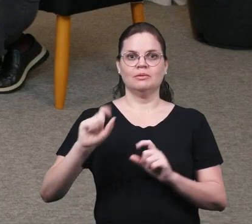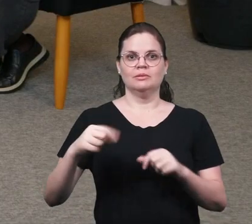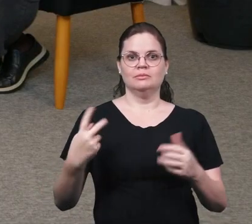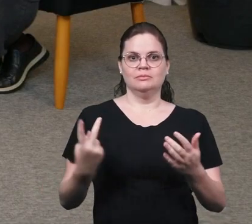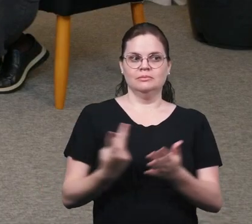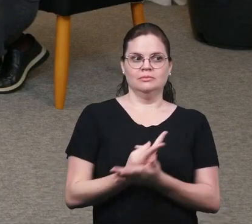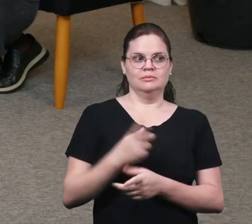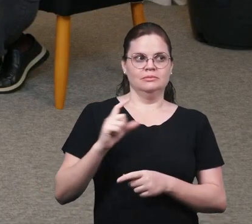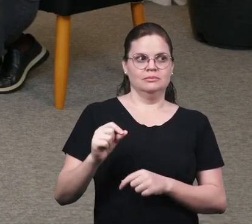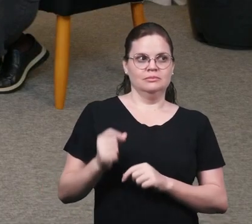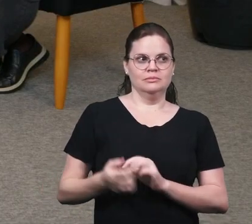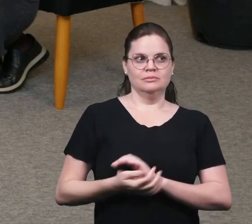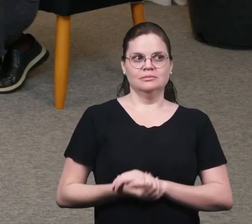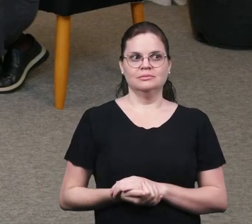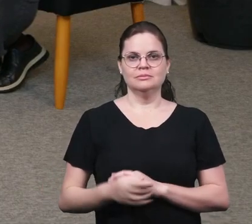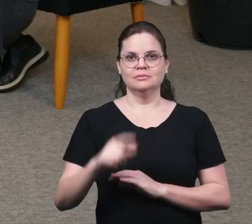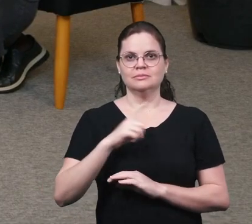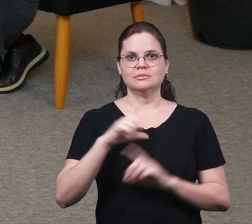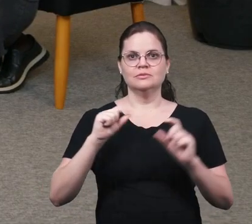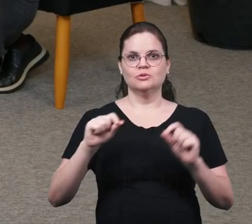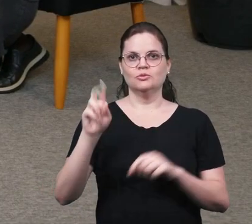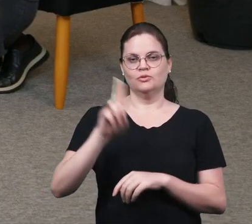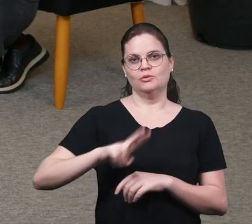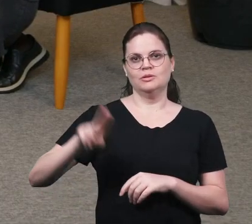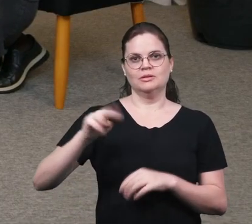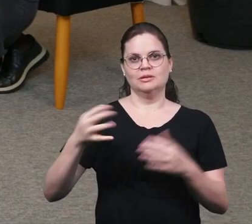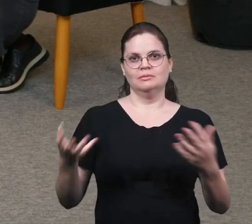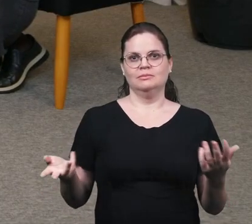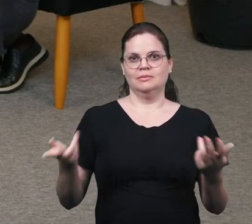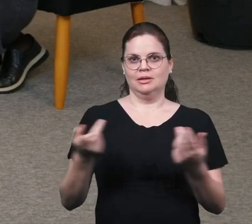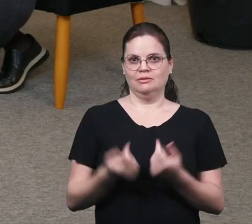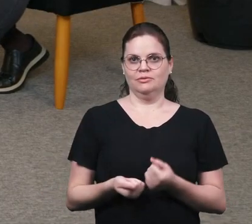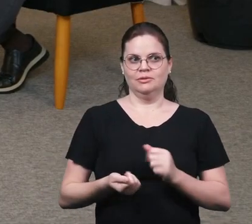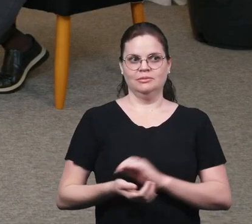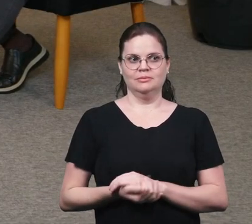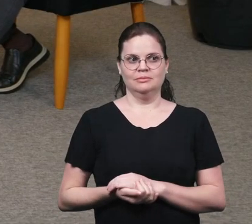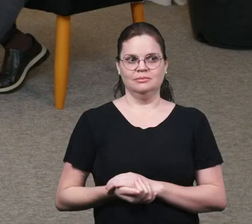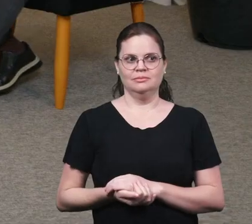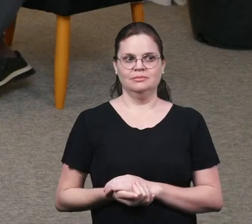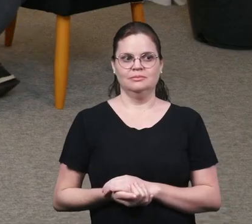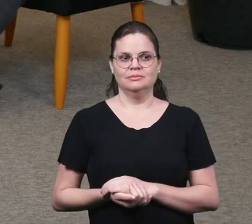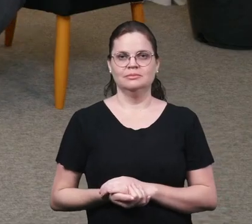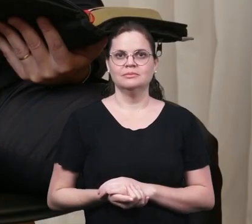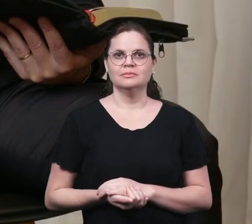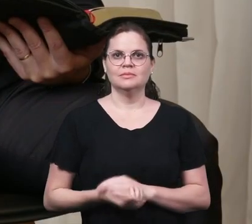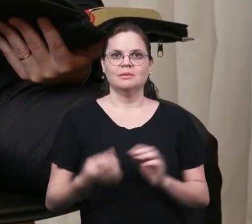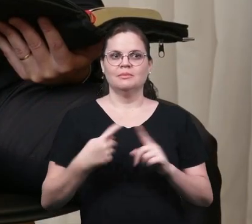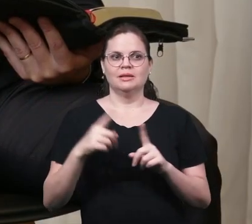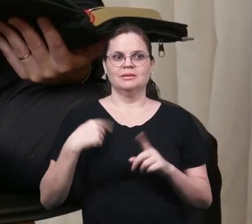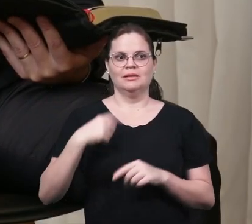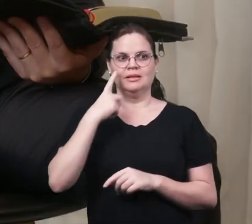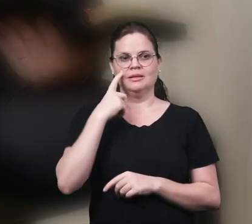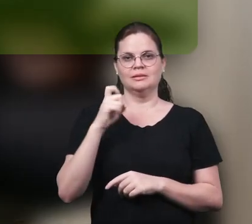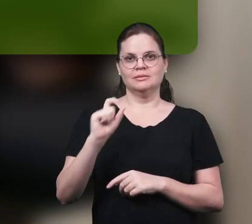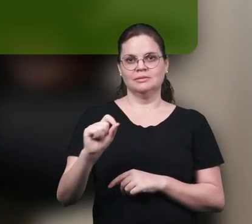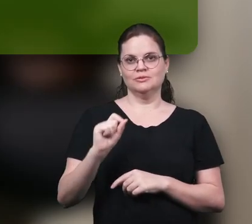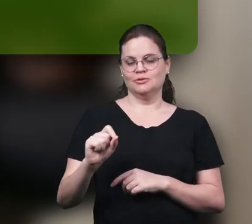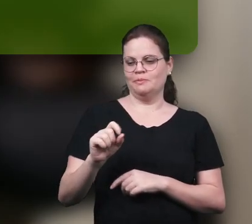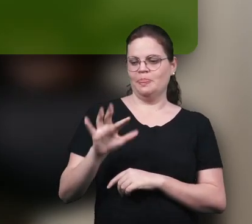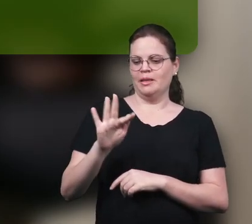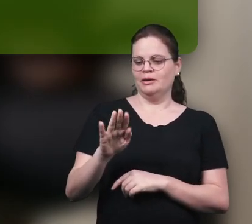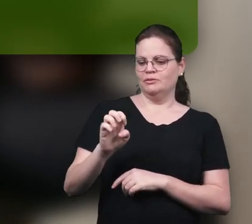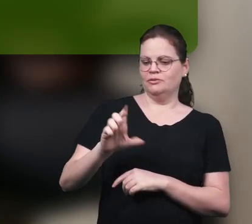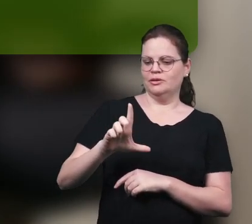Diego, de uma maneira extraordinária. Amém. E interessante que Felipe, ele não tinha o título